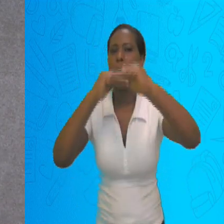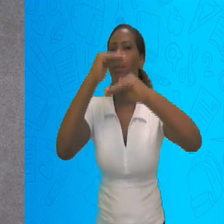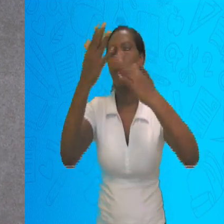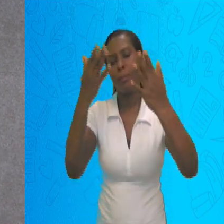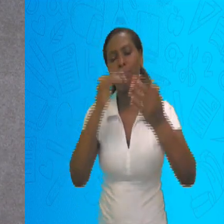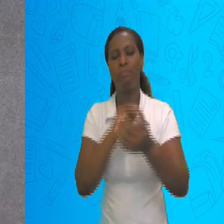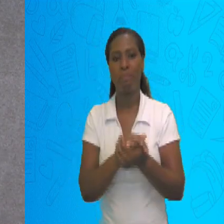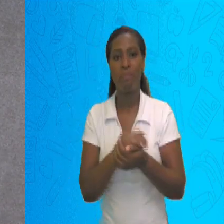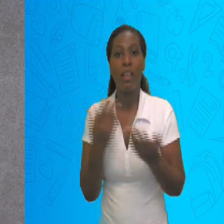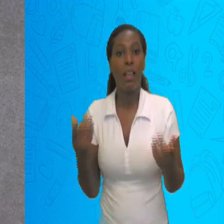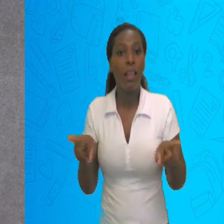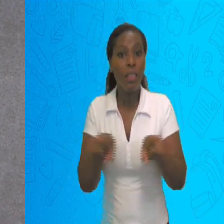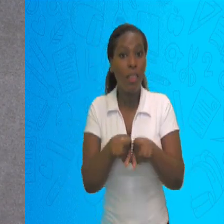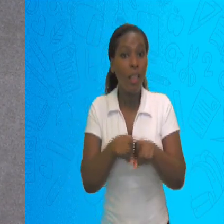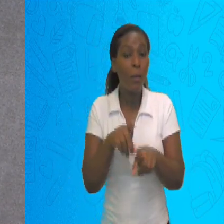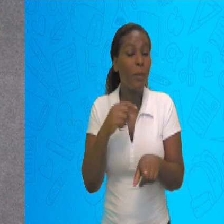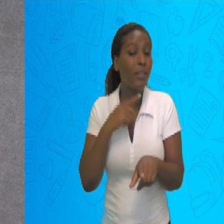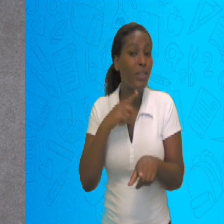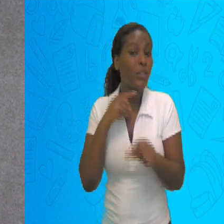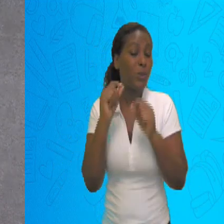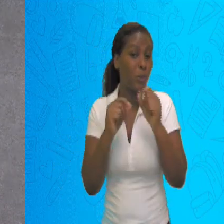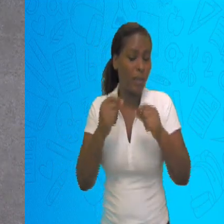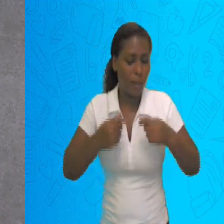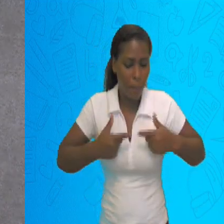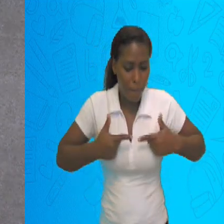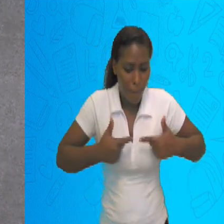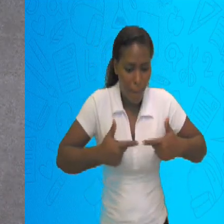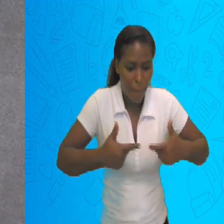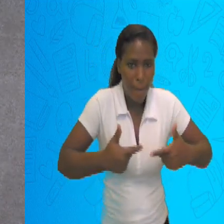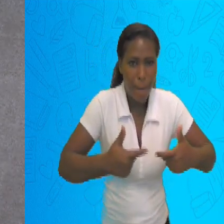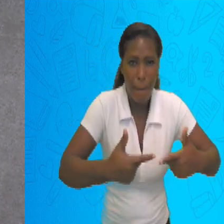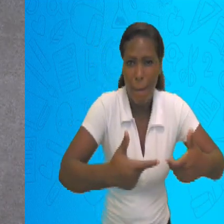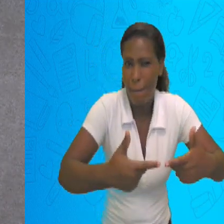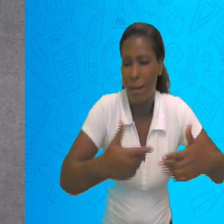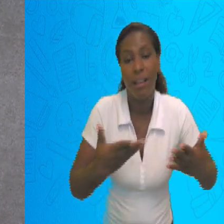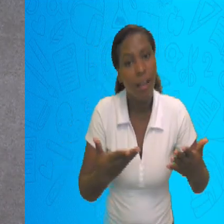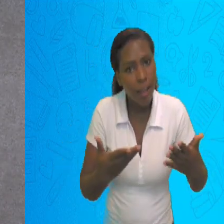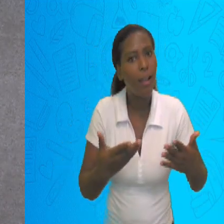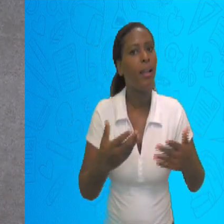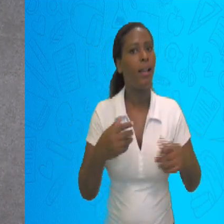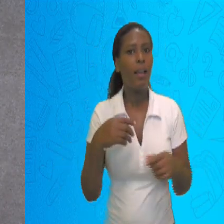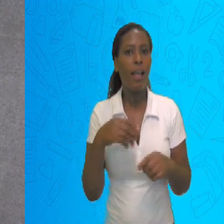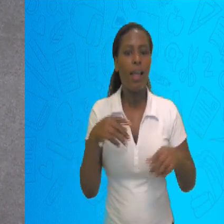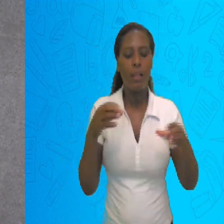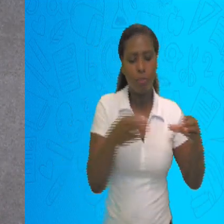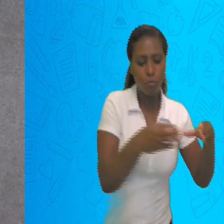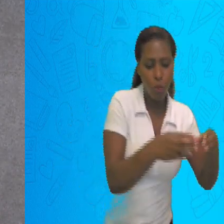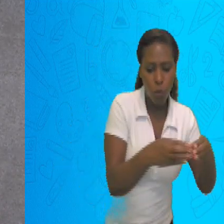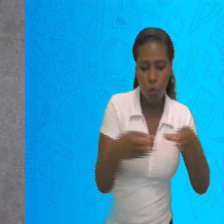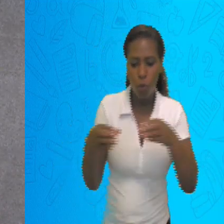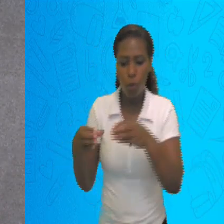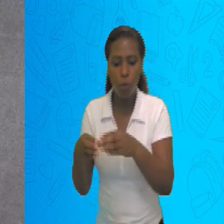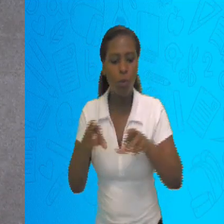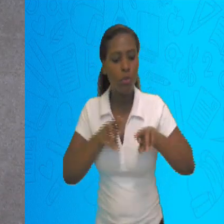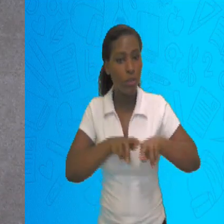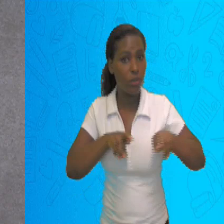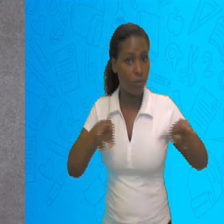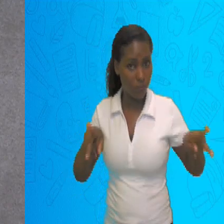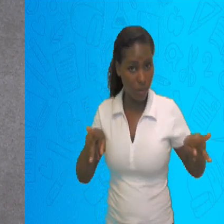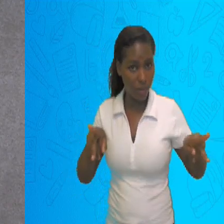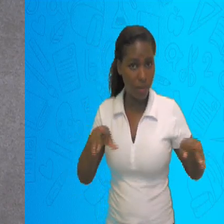Existiam guerras, essas guerras, sim, eram entre grupos diferentes. Muitas vezes os